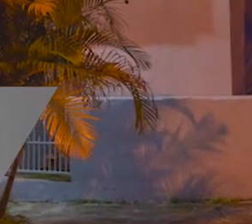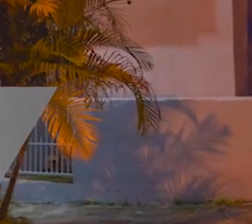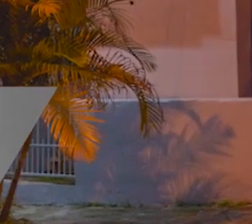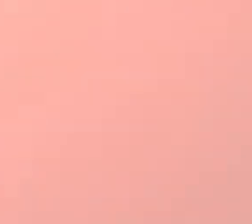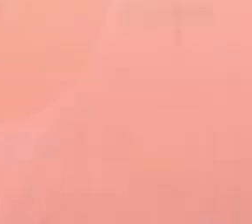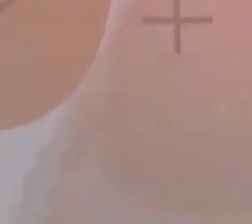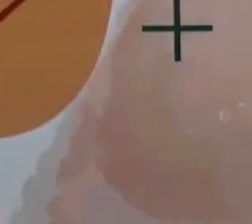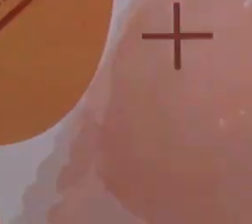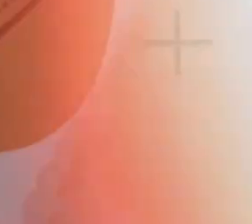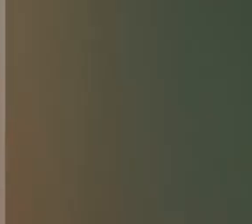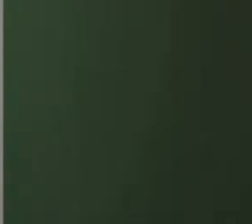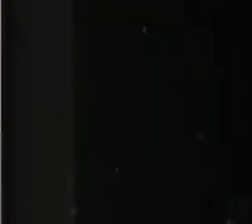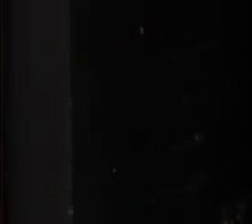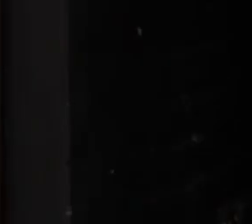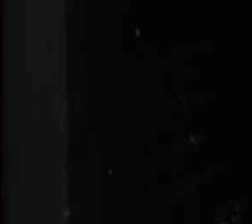3066-4140.